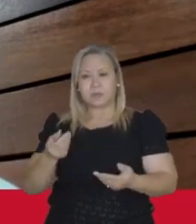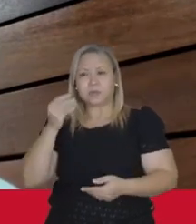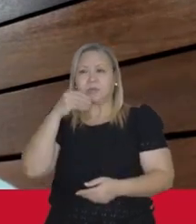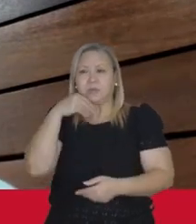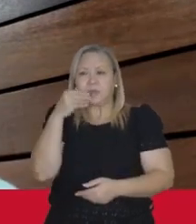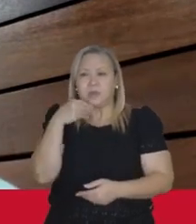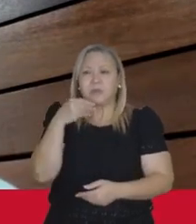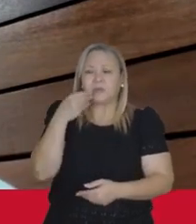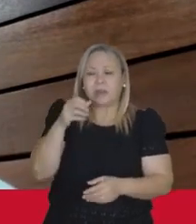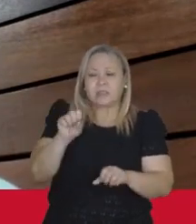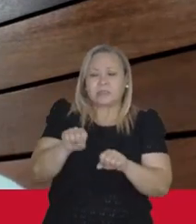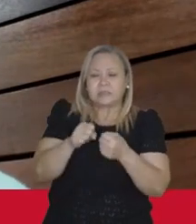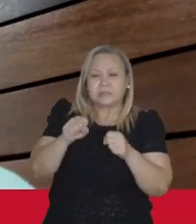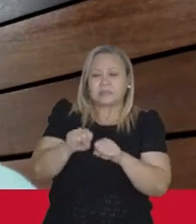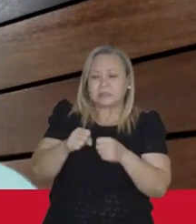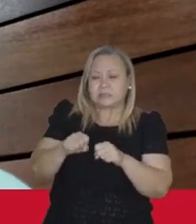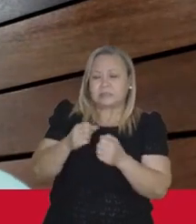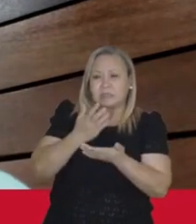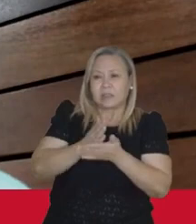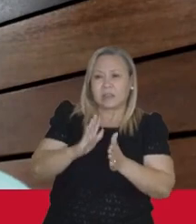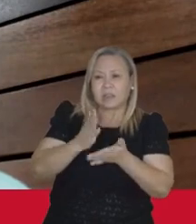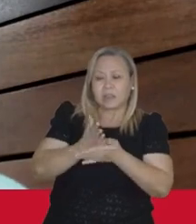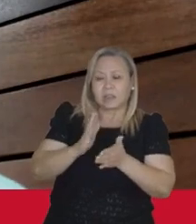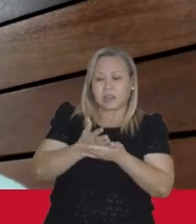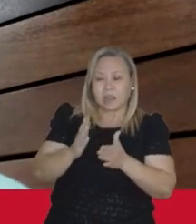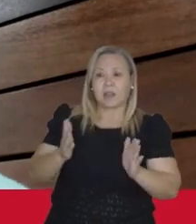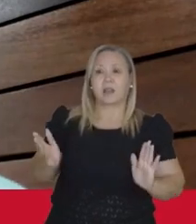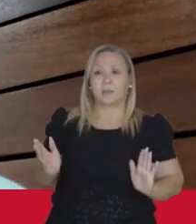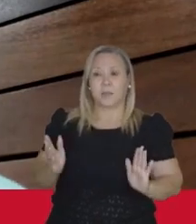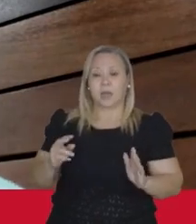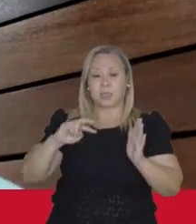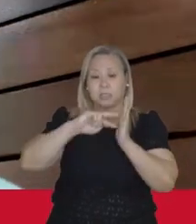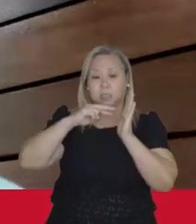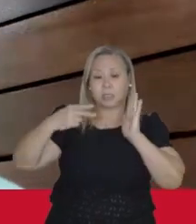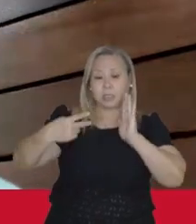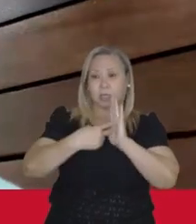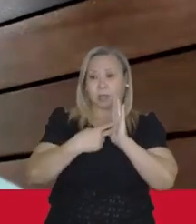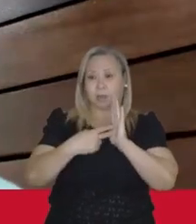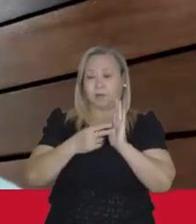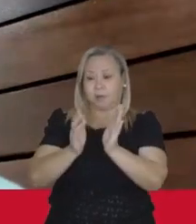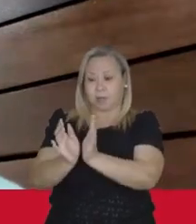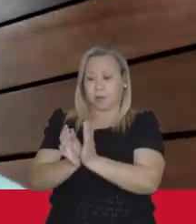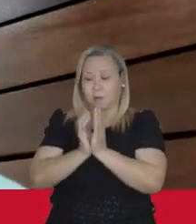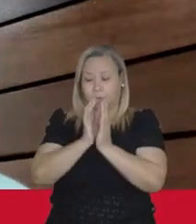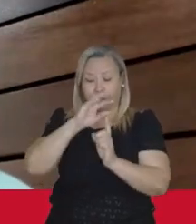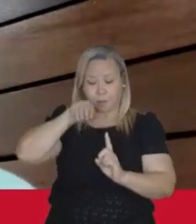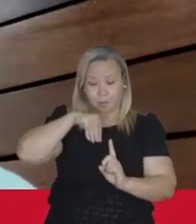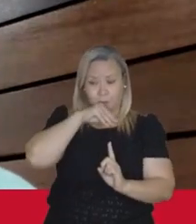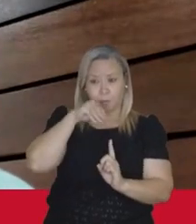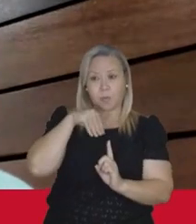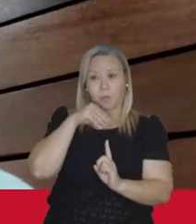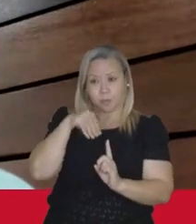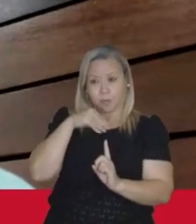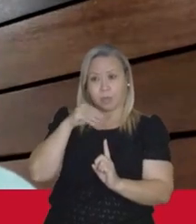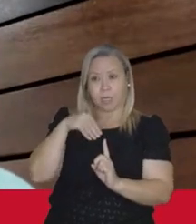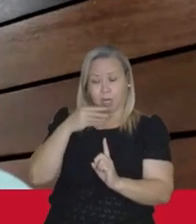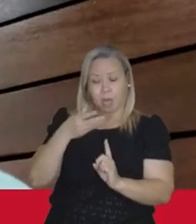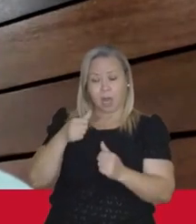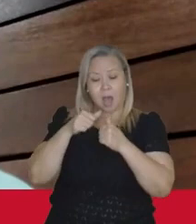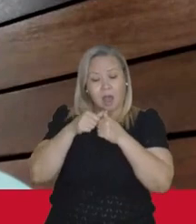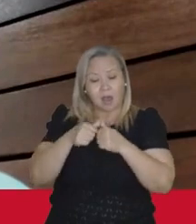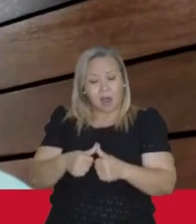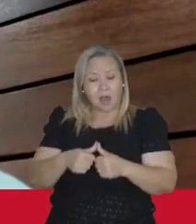deteriorado a passos largos, significa que a parcela mais vulnerável